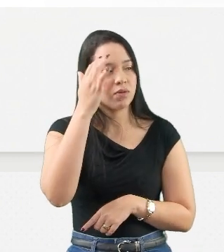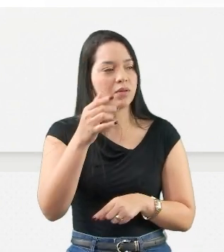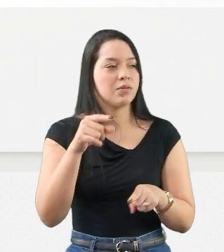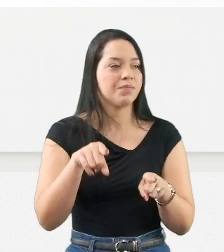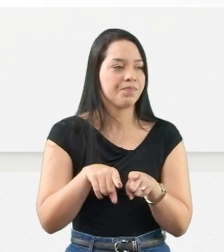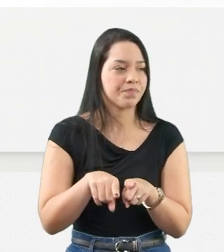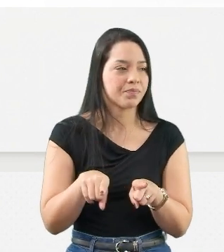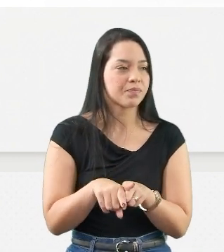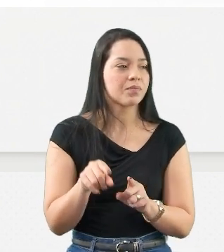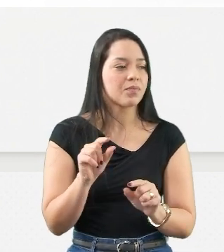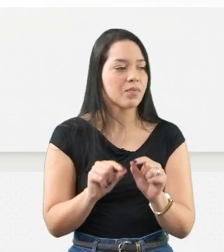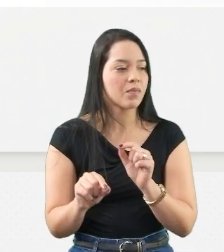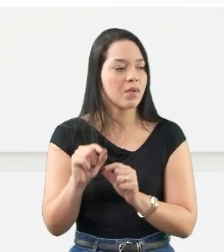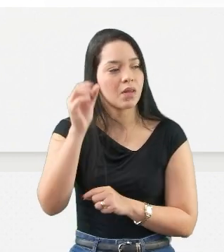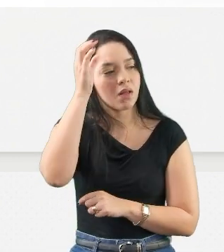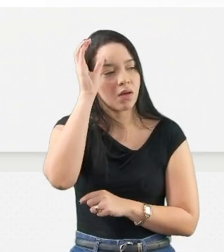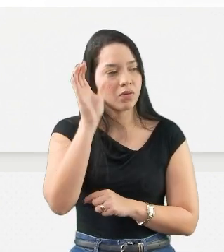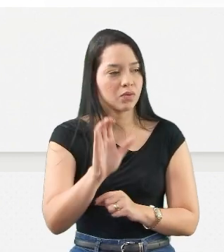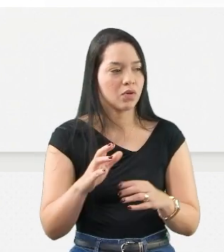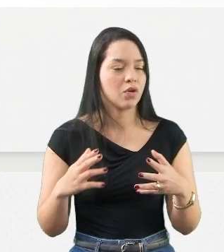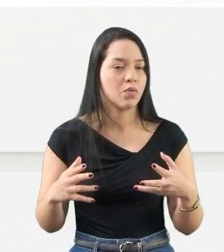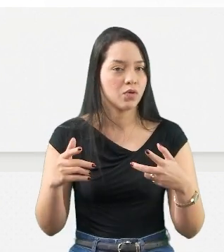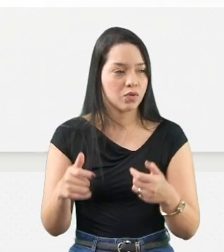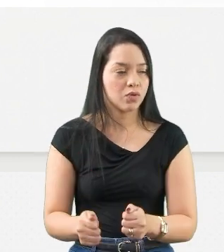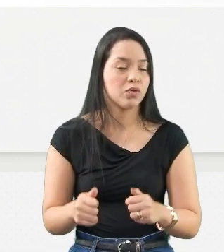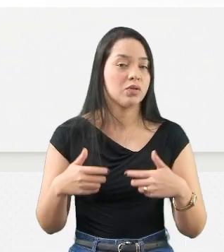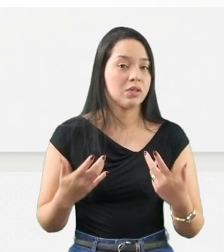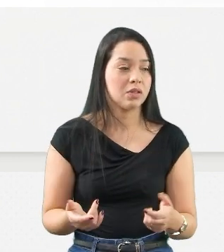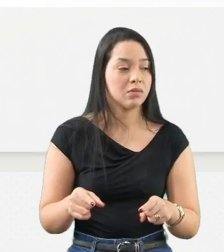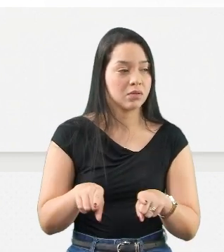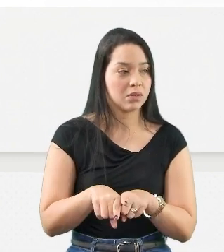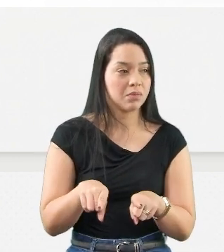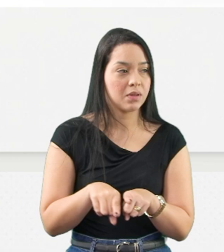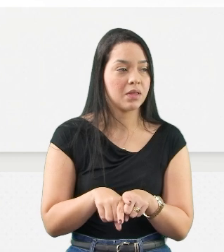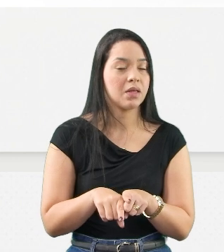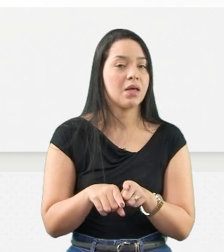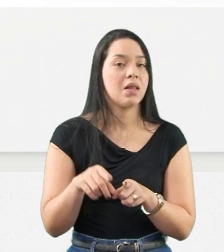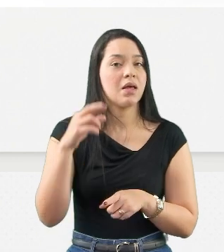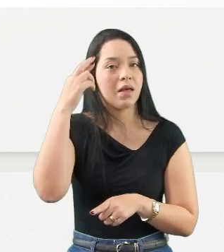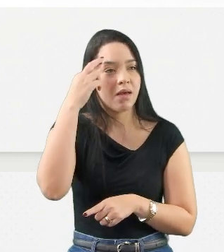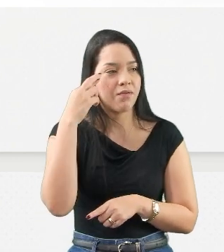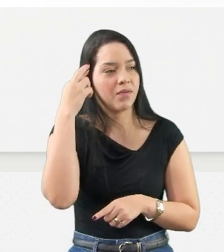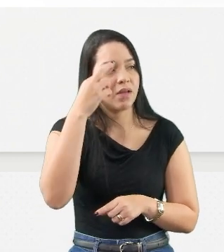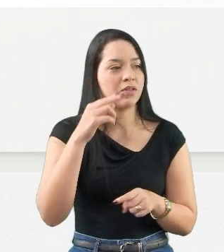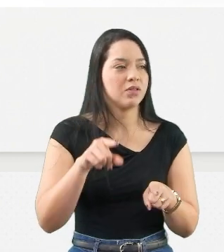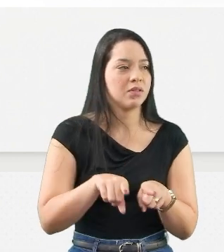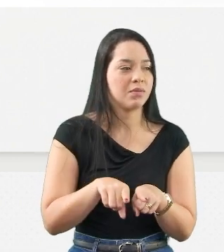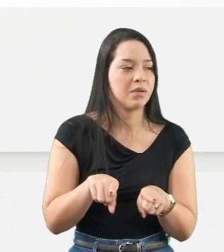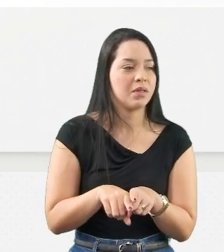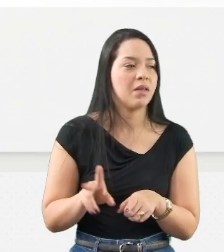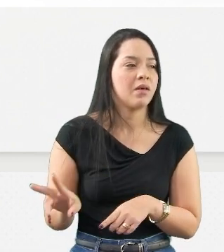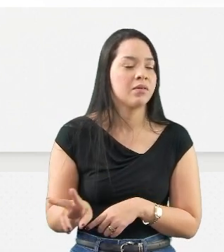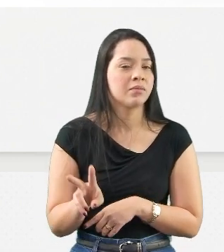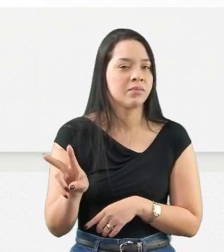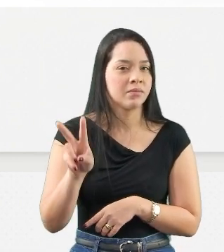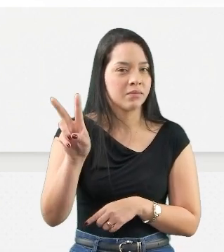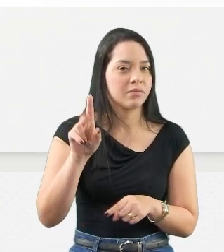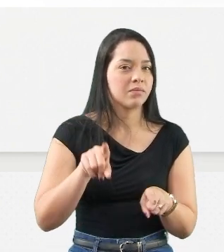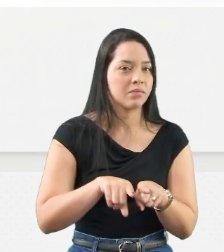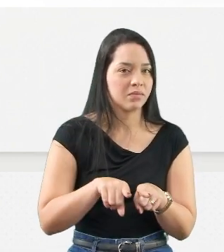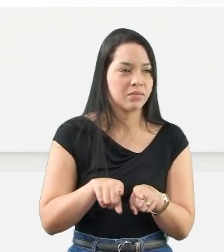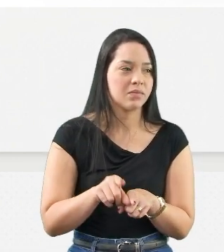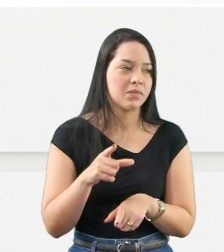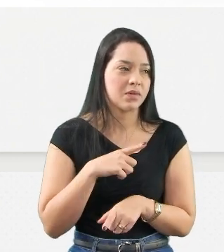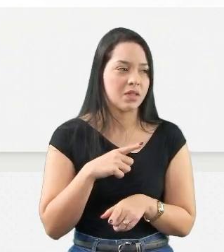pelo viés da cultura como um todo, né? Então ela reflete essa diversidade cultural e também na valorização das